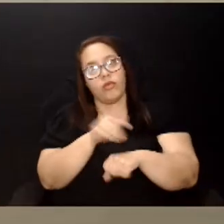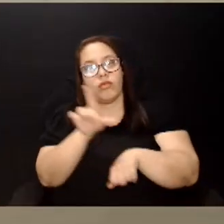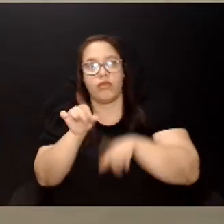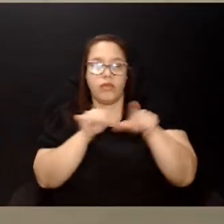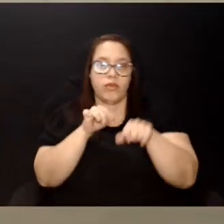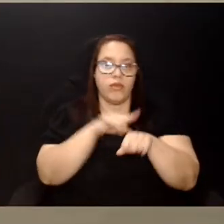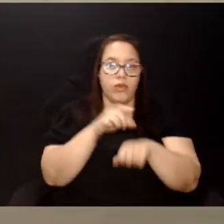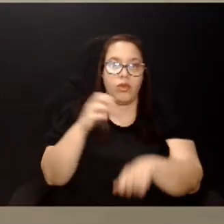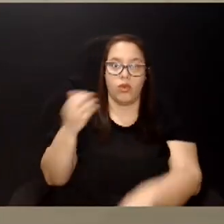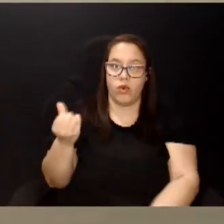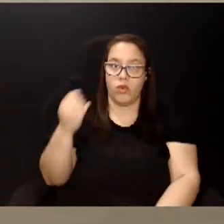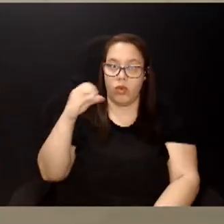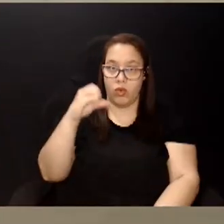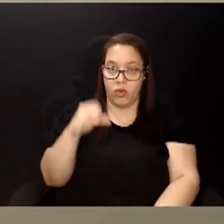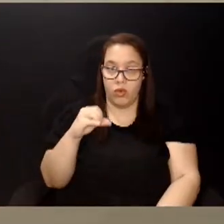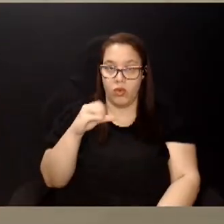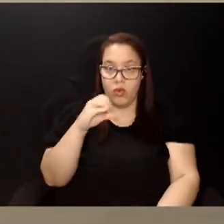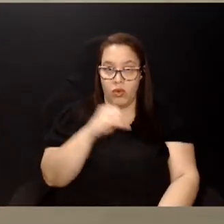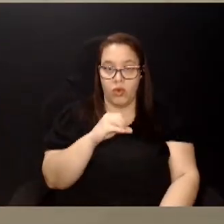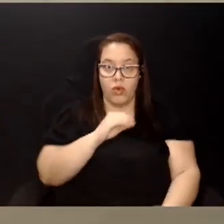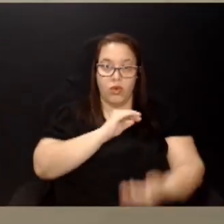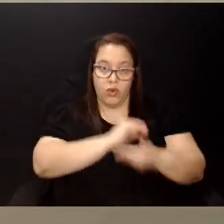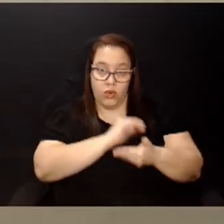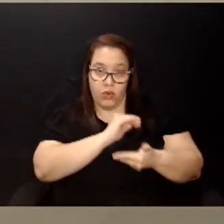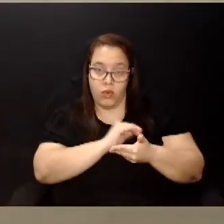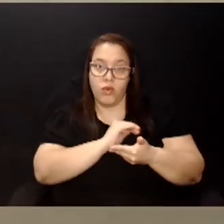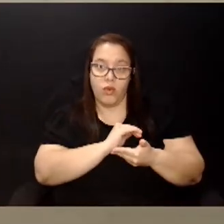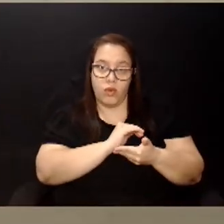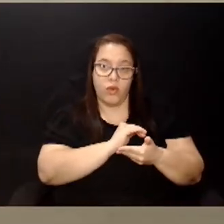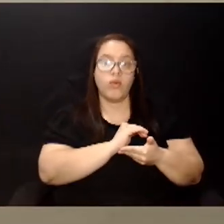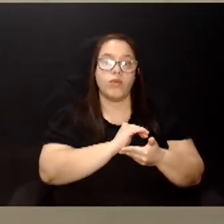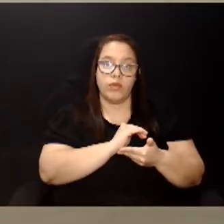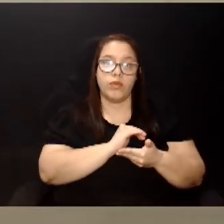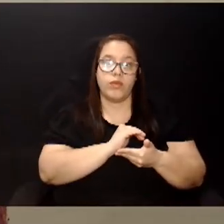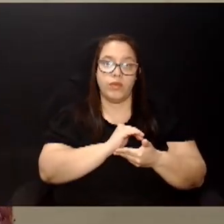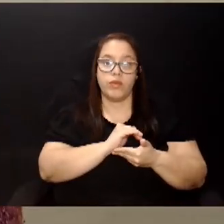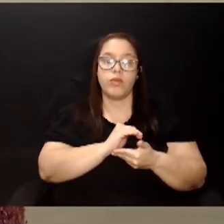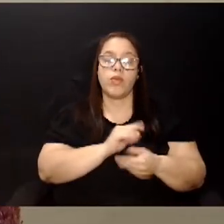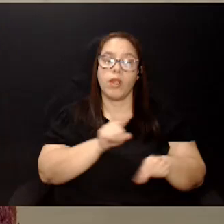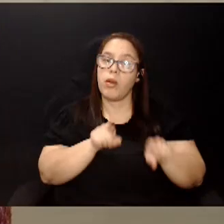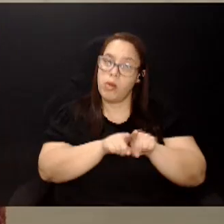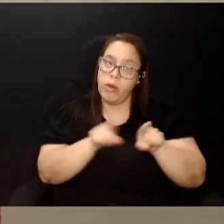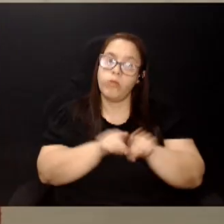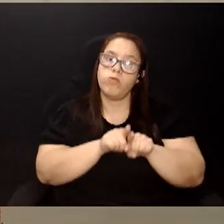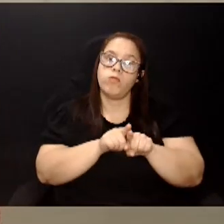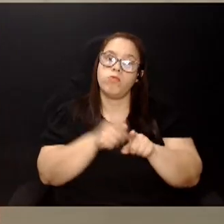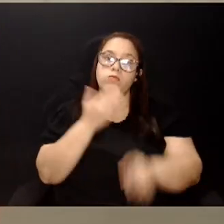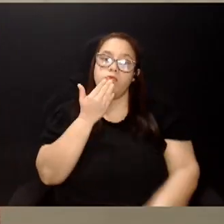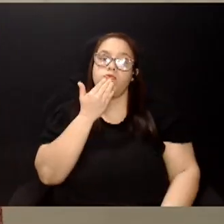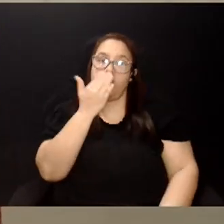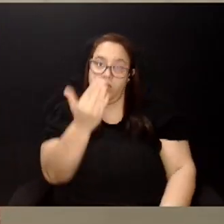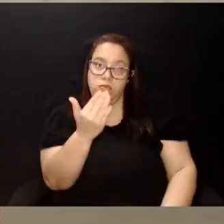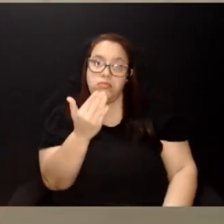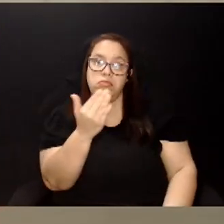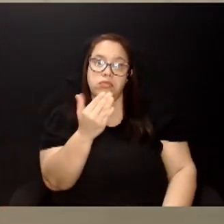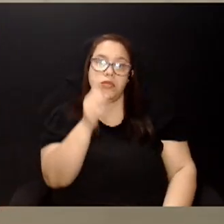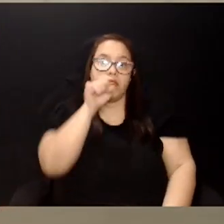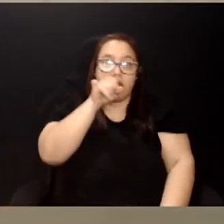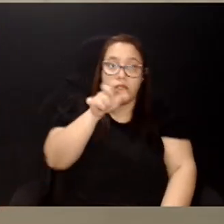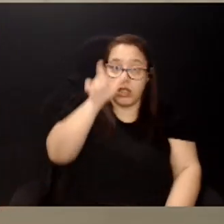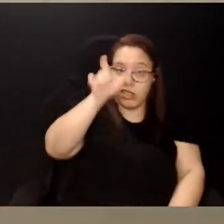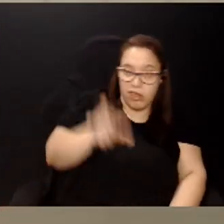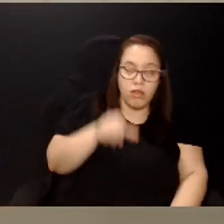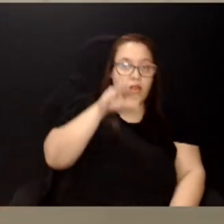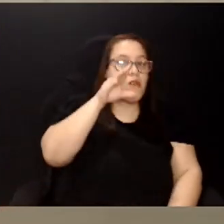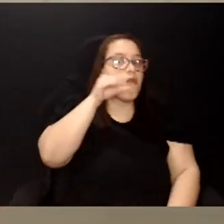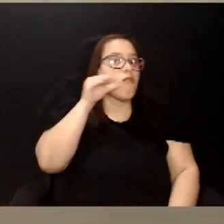serviço da Defesa Civil, né, no 199, para que seja então solicitado se aquele funcionário, se